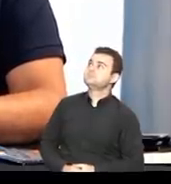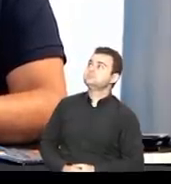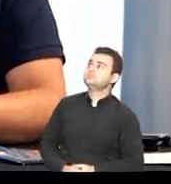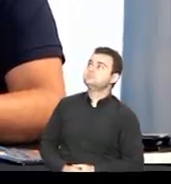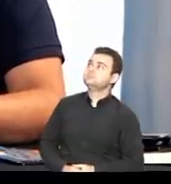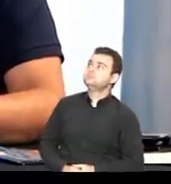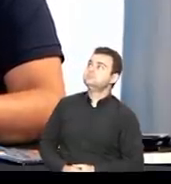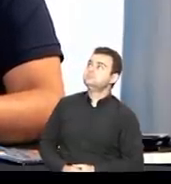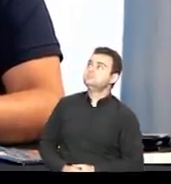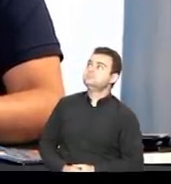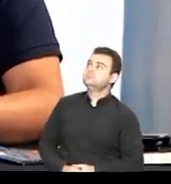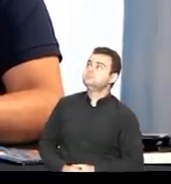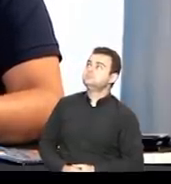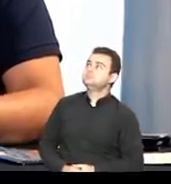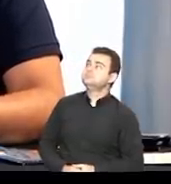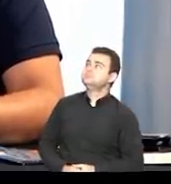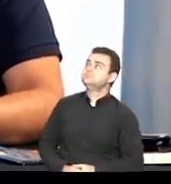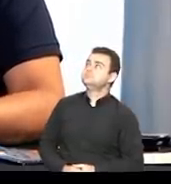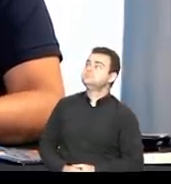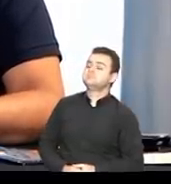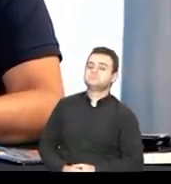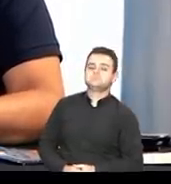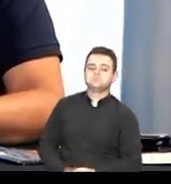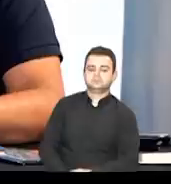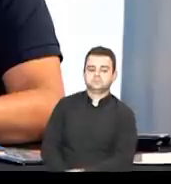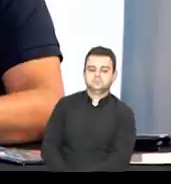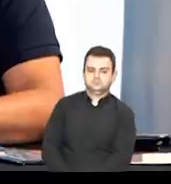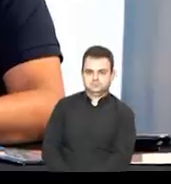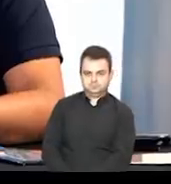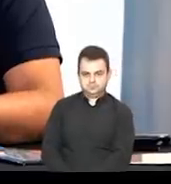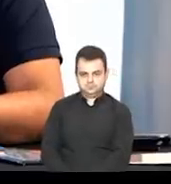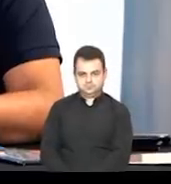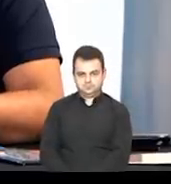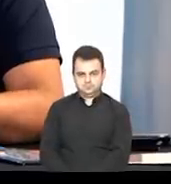Passo aqui, seguro,